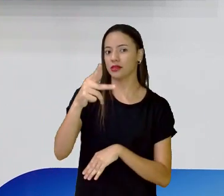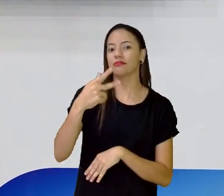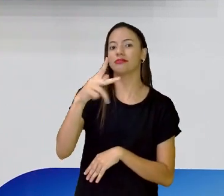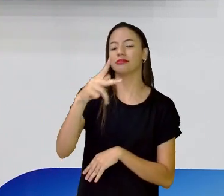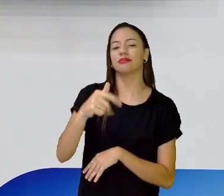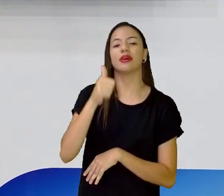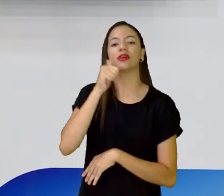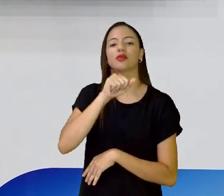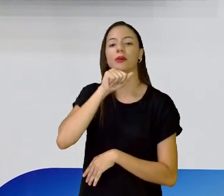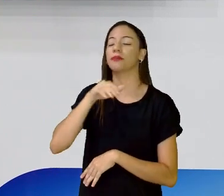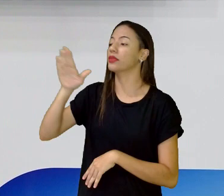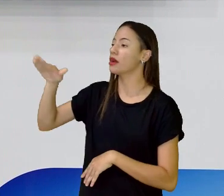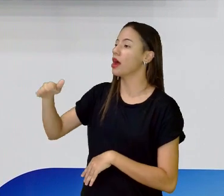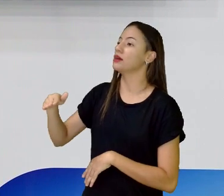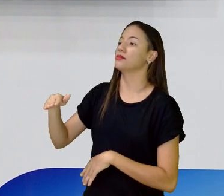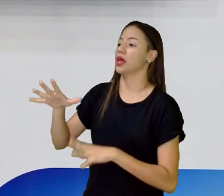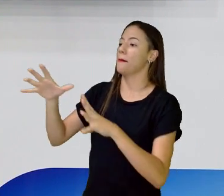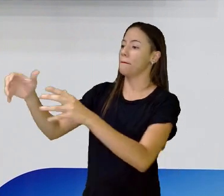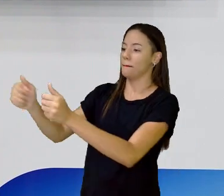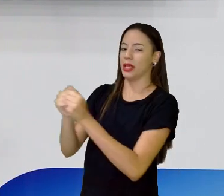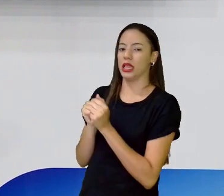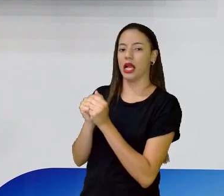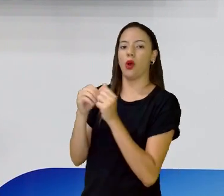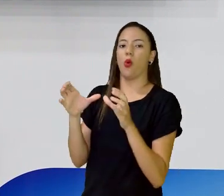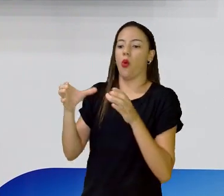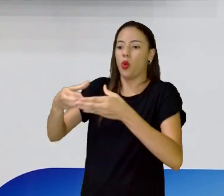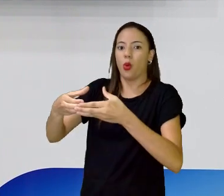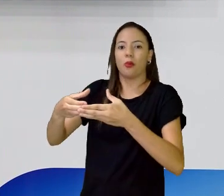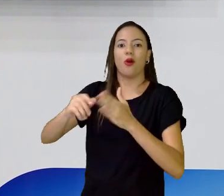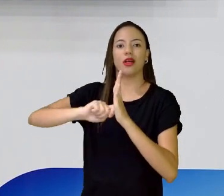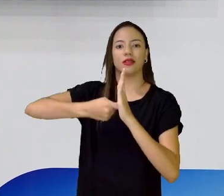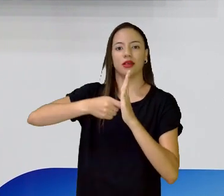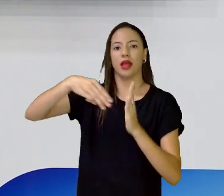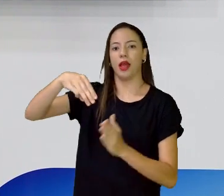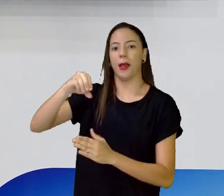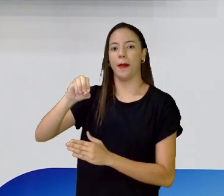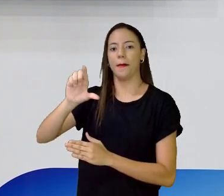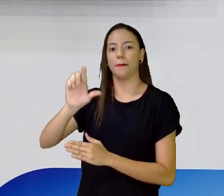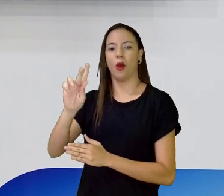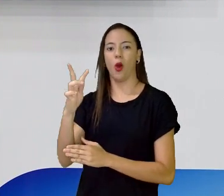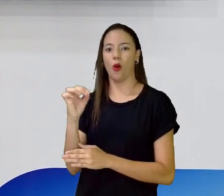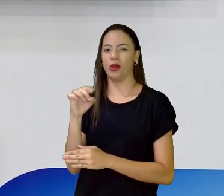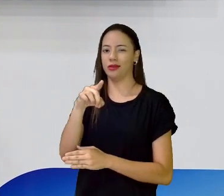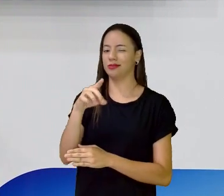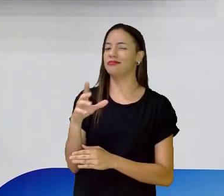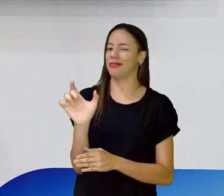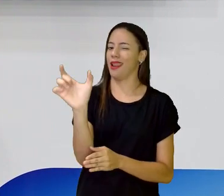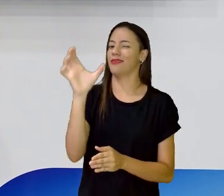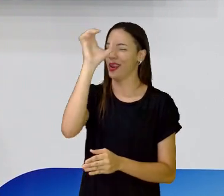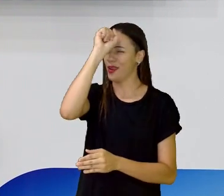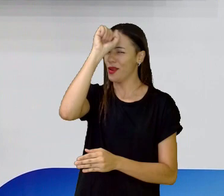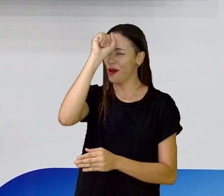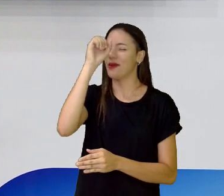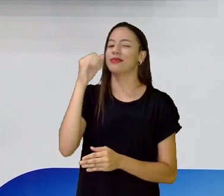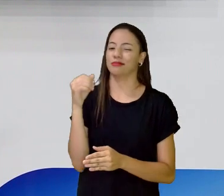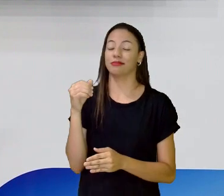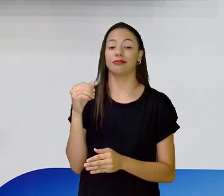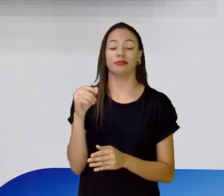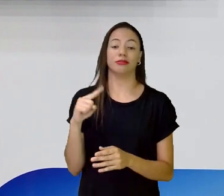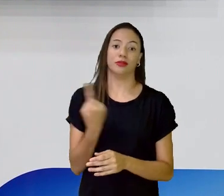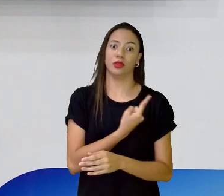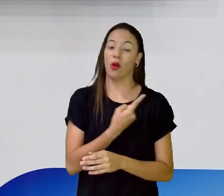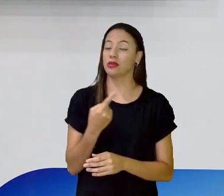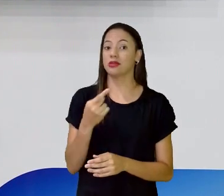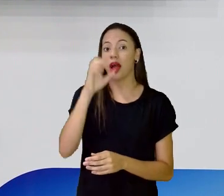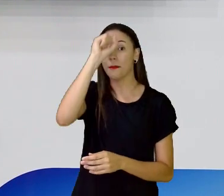pega ali o molho de chaves, certo? Olha aí a palavrinha nova que você está aprendendo. Acaba que aqui nós estamos aprendendo